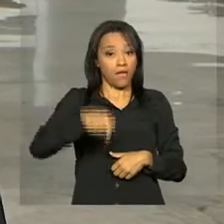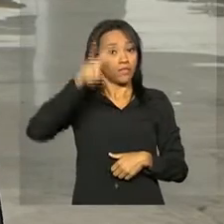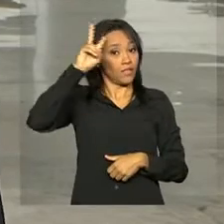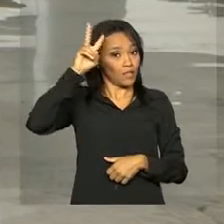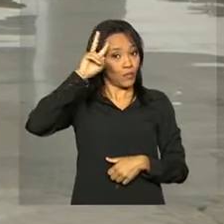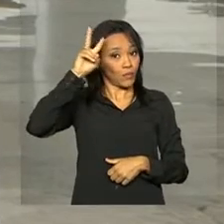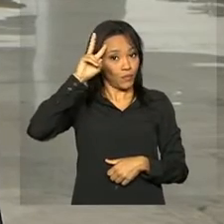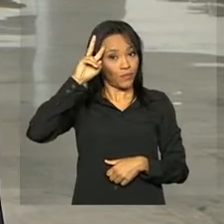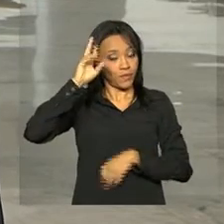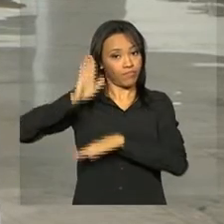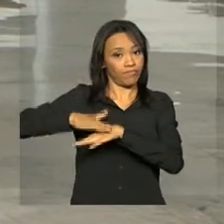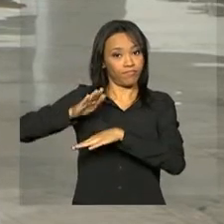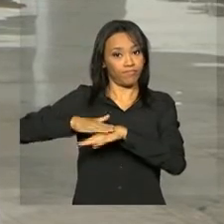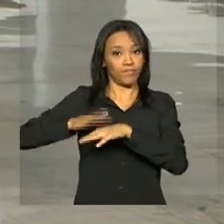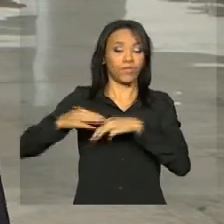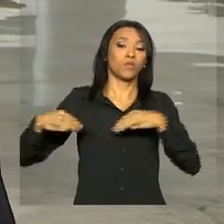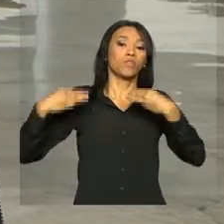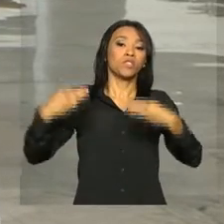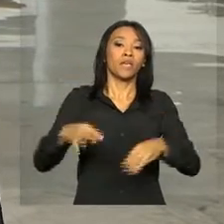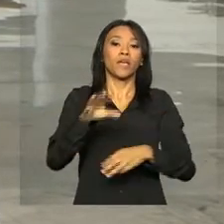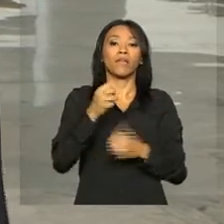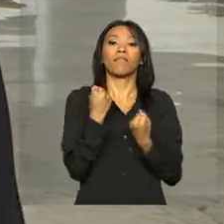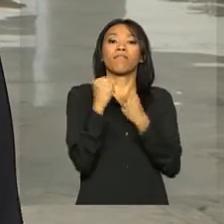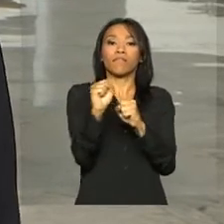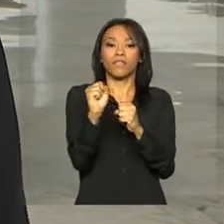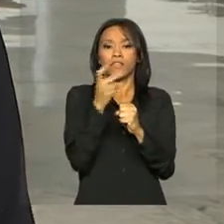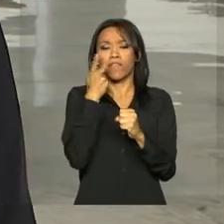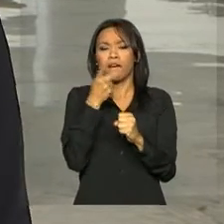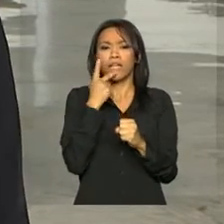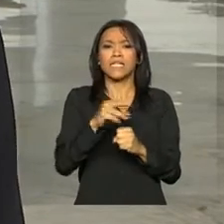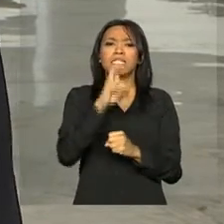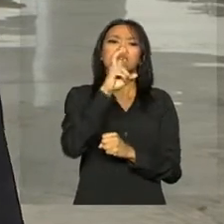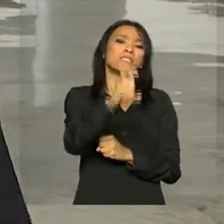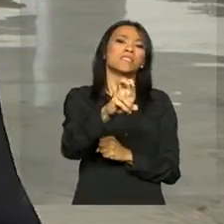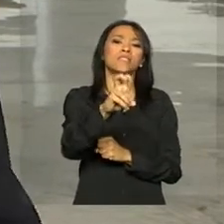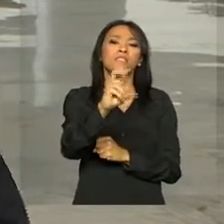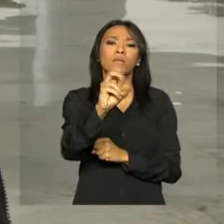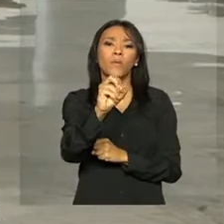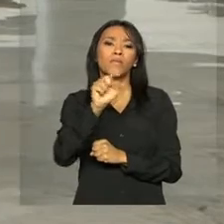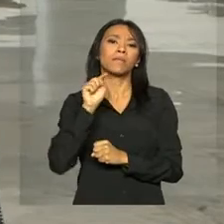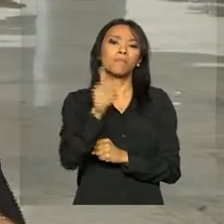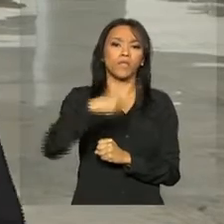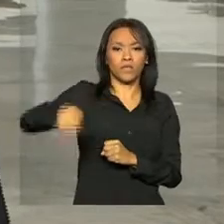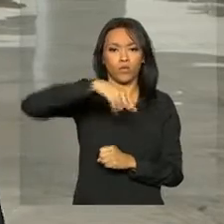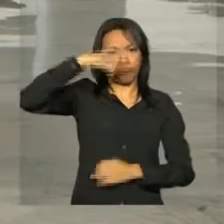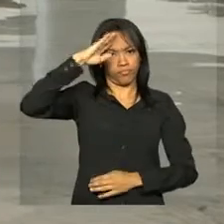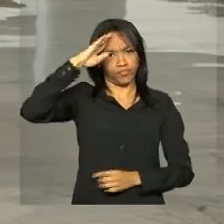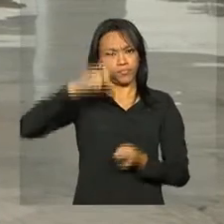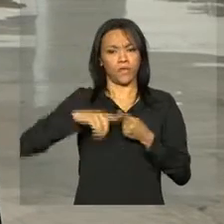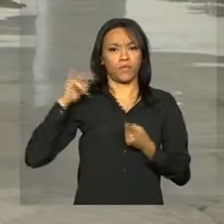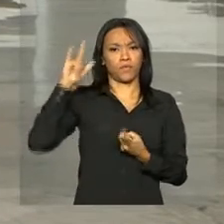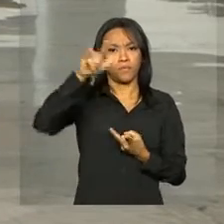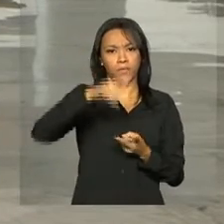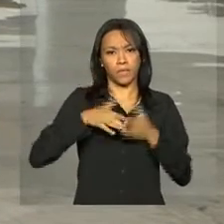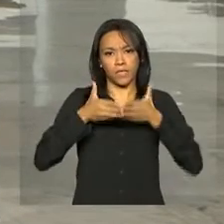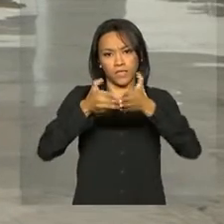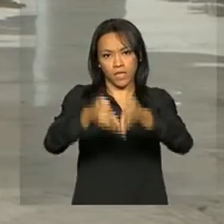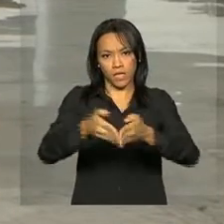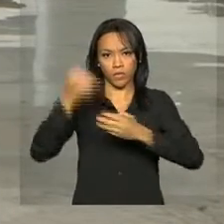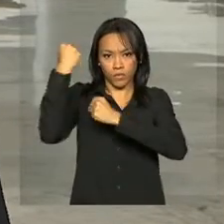feira segundo o ministério da defesa mas 55 mil militares das forças armadas marinha exército e aeronáutica